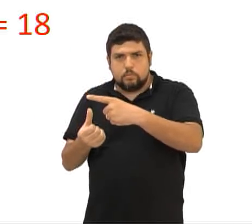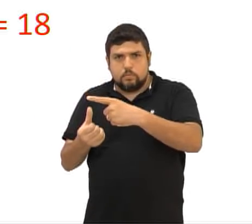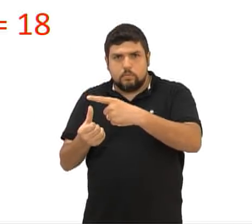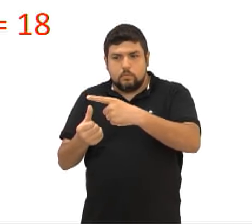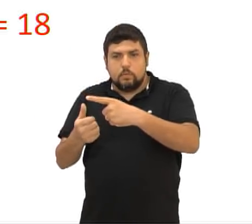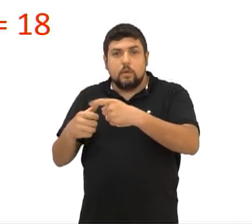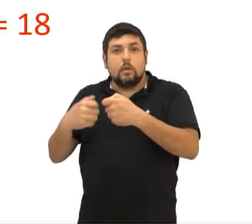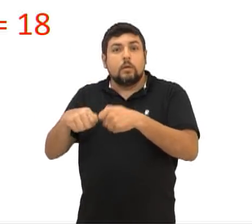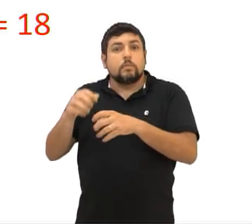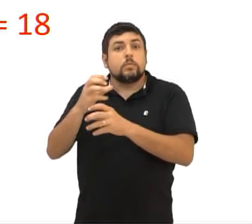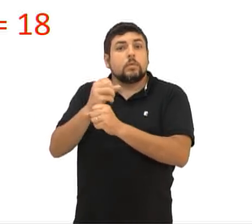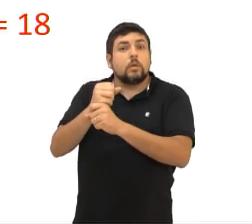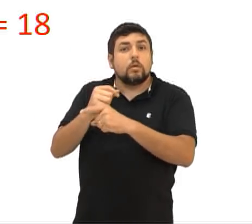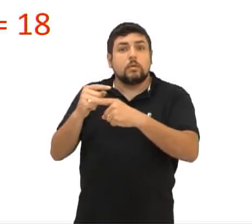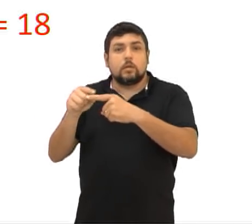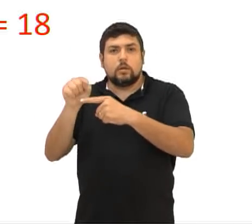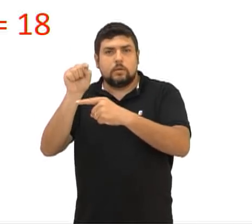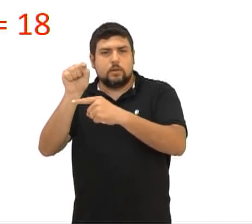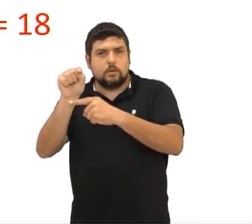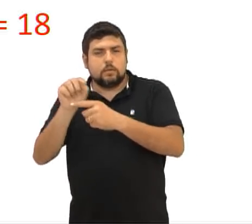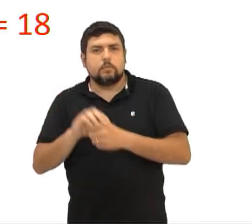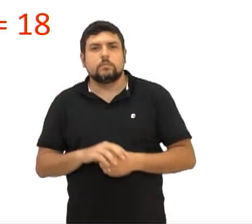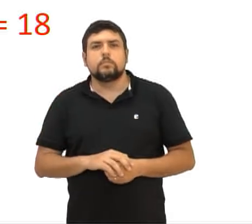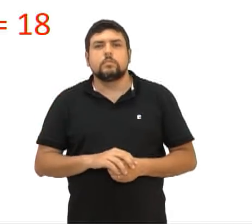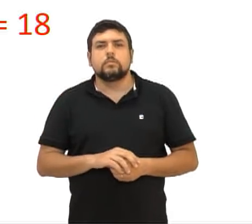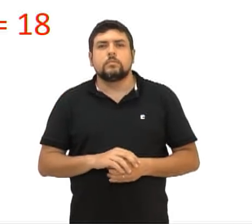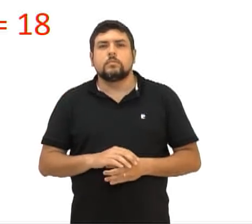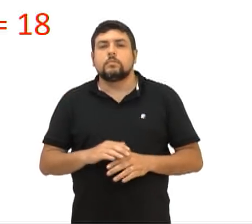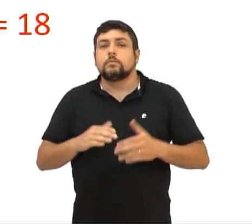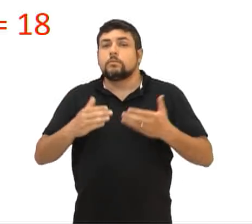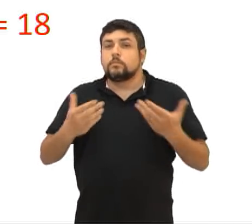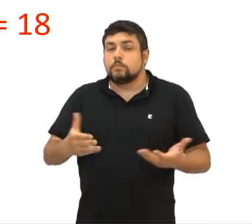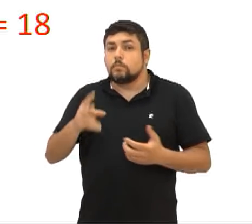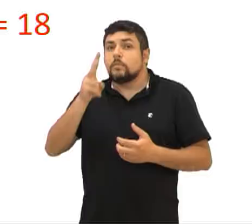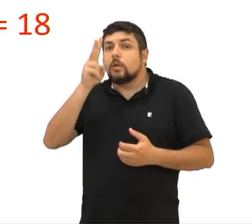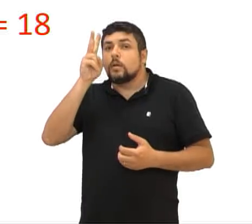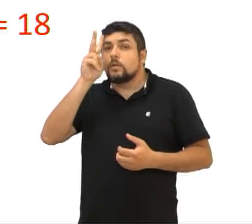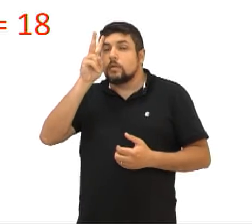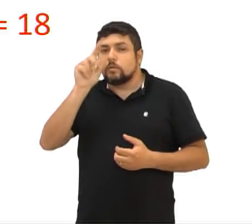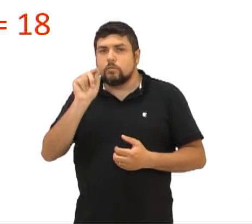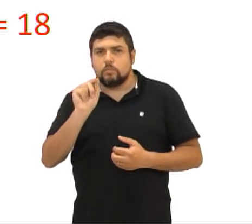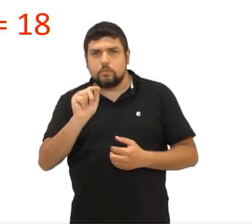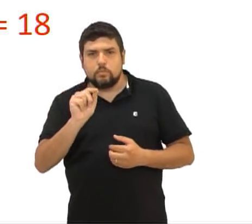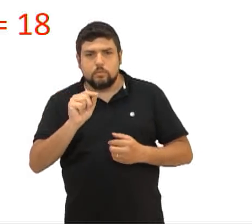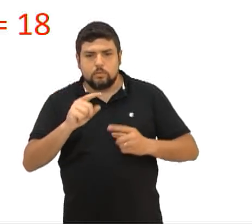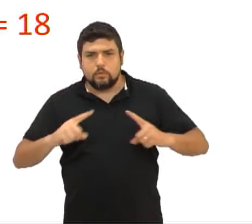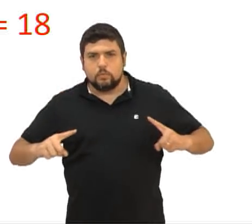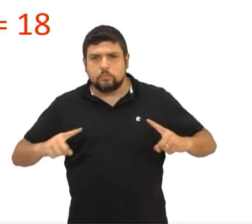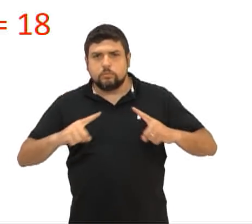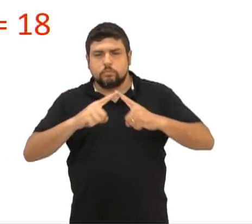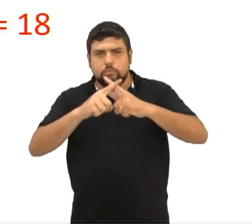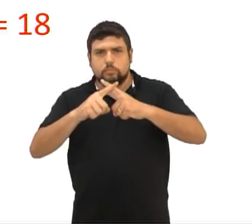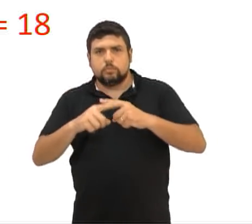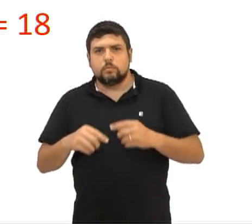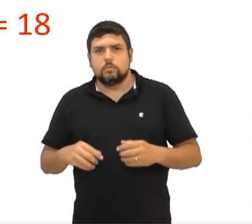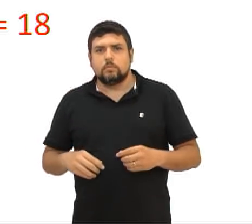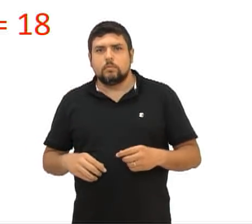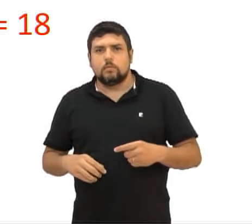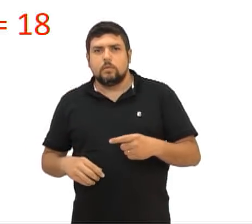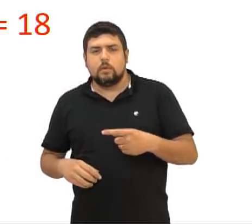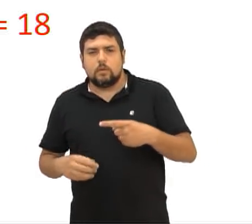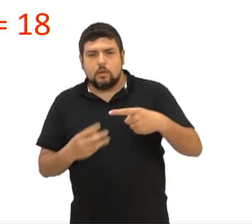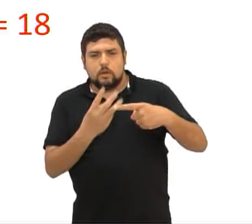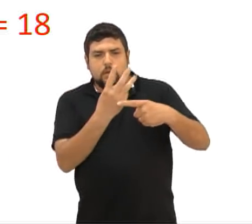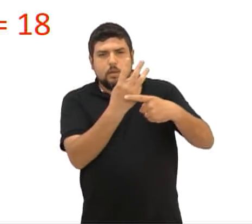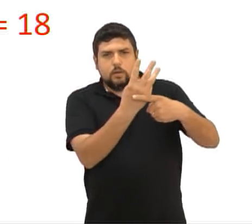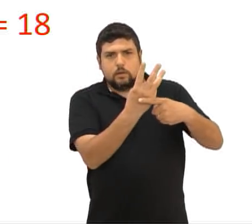6 pessoas. Usando a propriedade das proporções, você verifica que 3 vezes 6 é